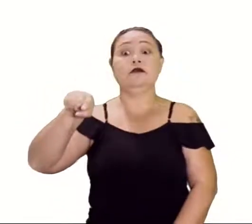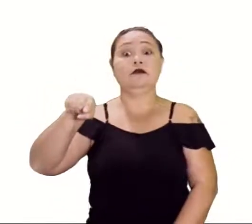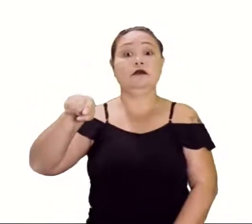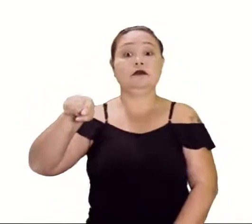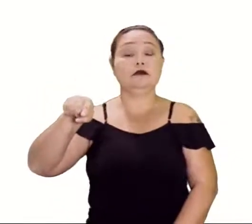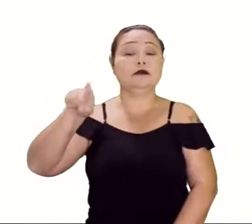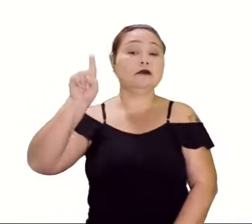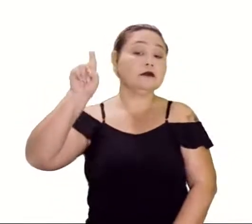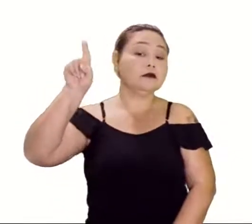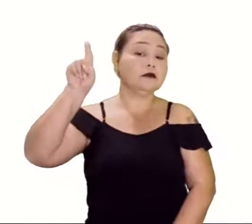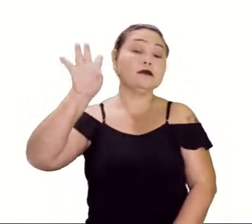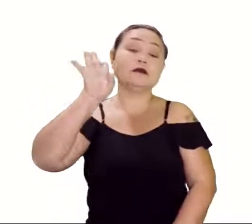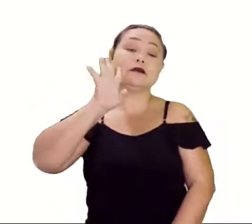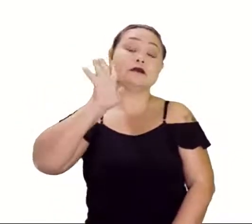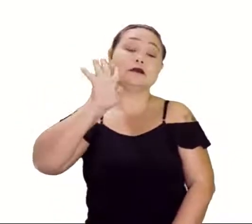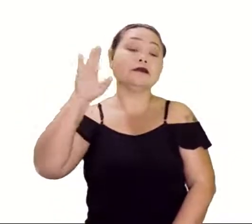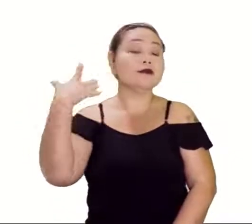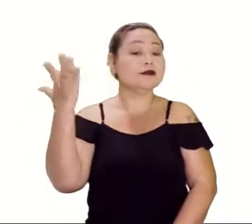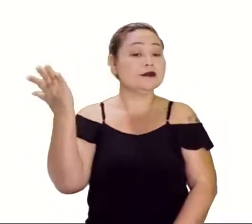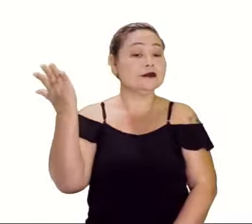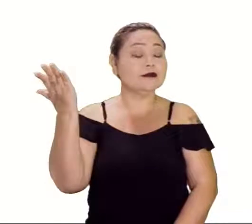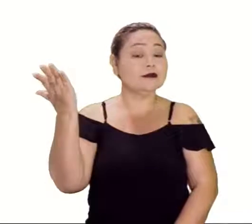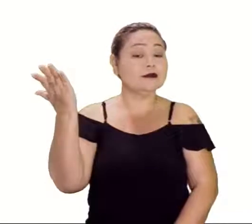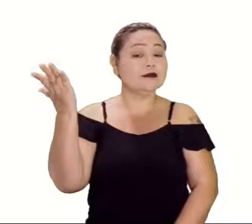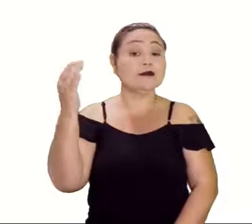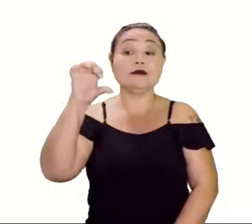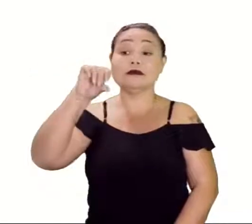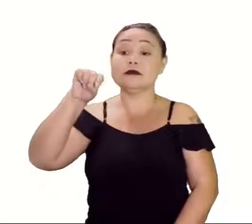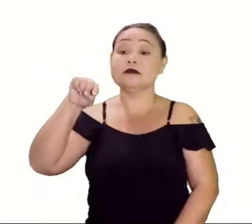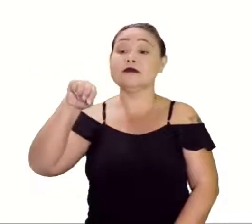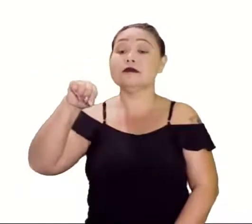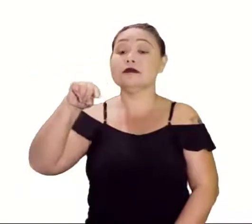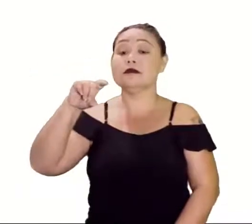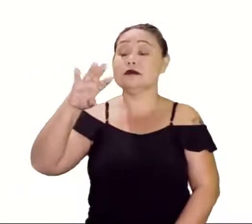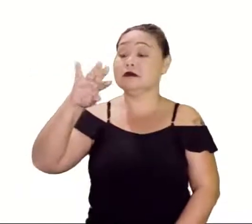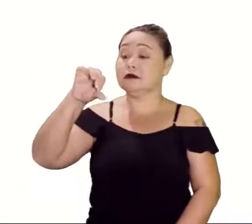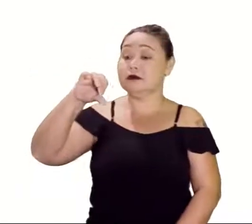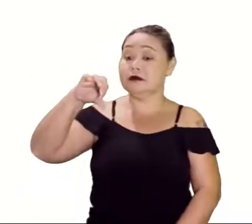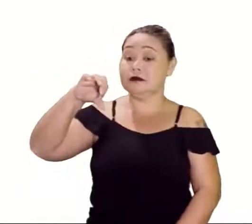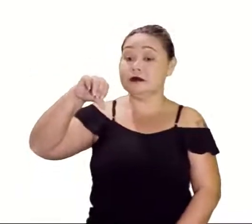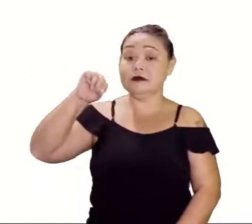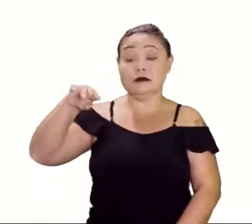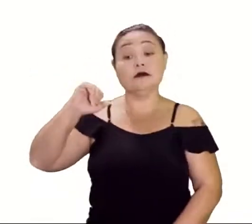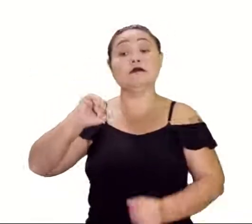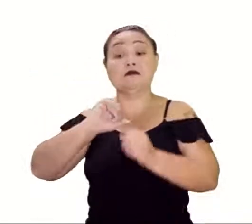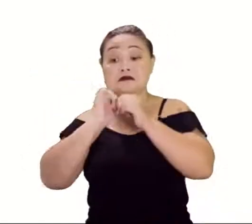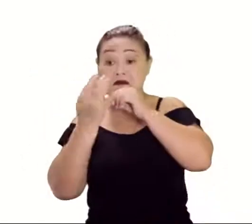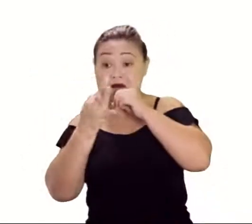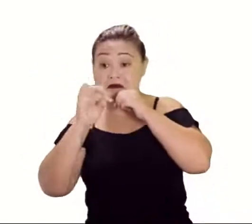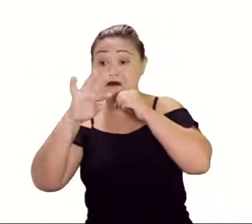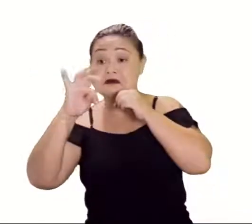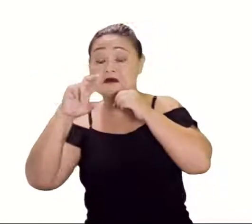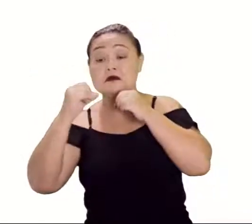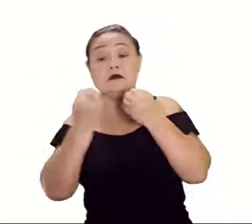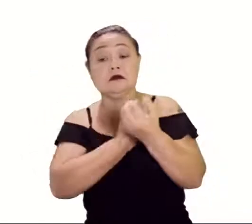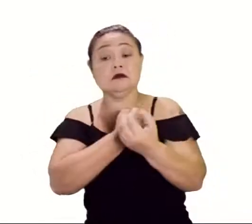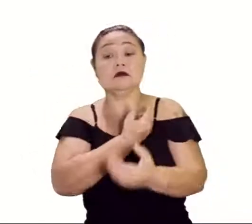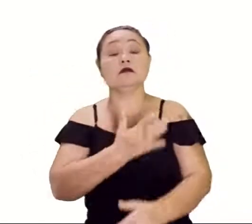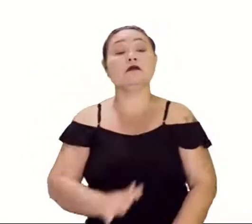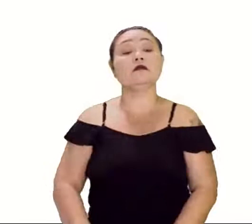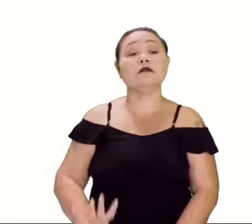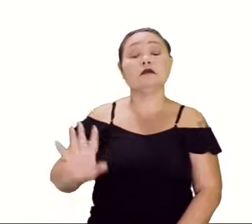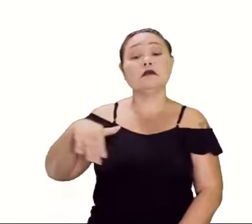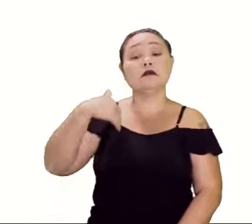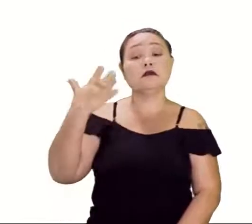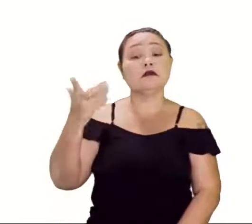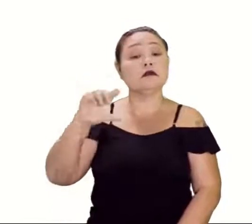90.000. Legal, né? Beleza. 90.000 o quê? 90.000 É a bactéria, bactérias. né? O número de bactérias.